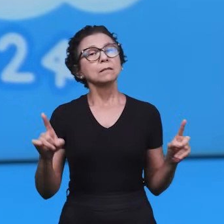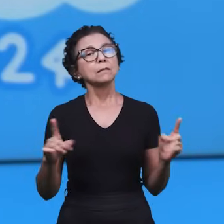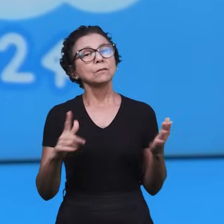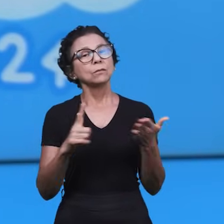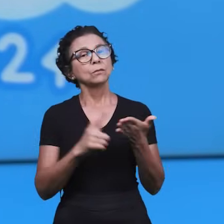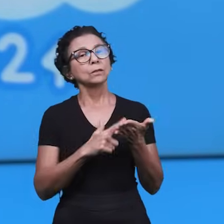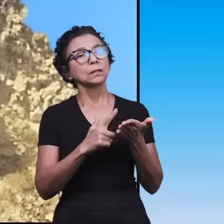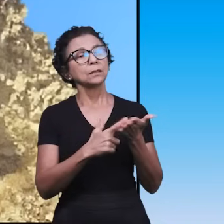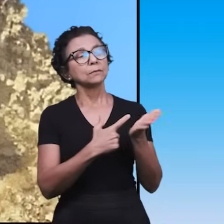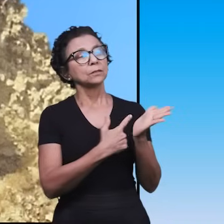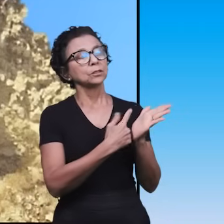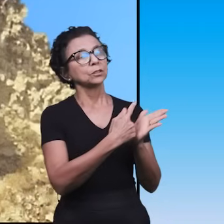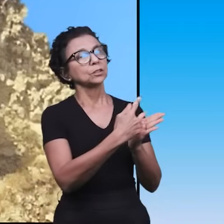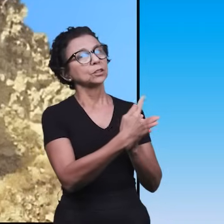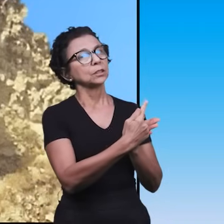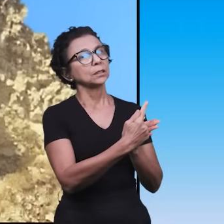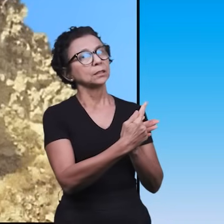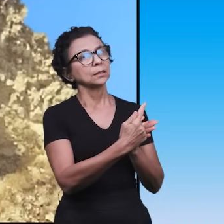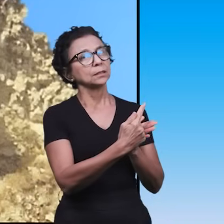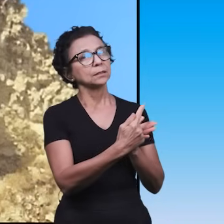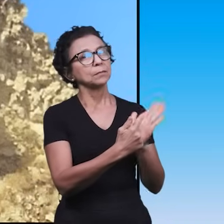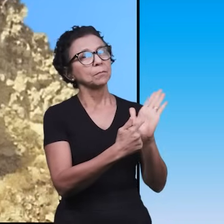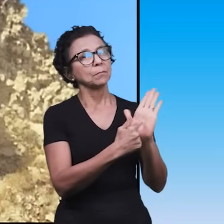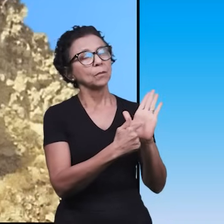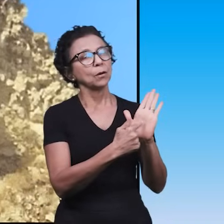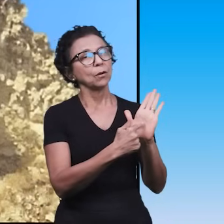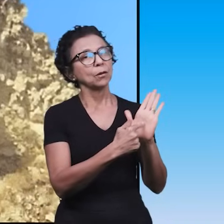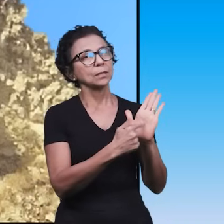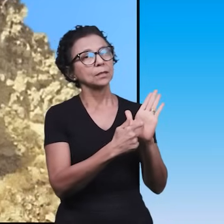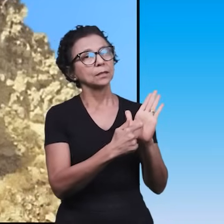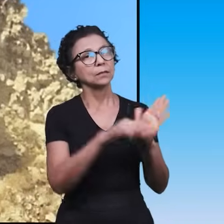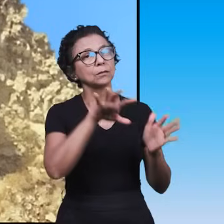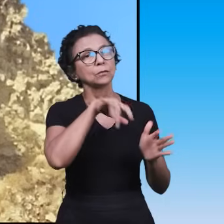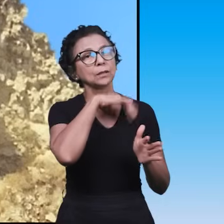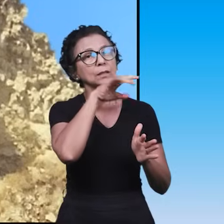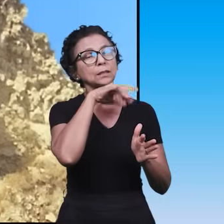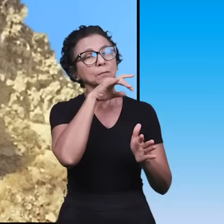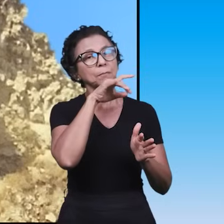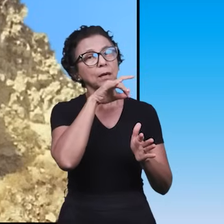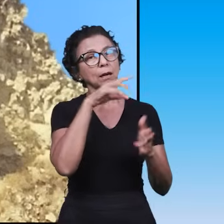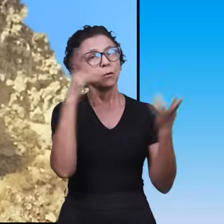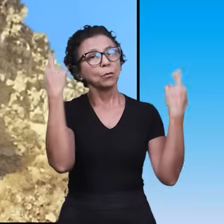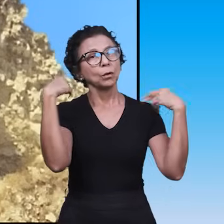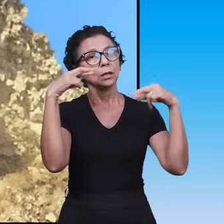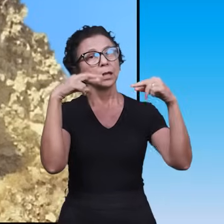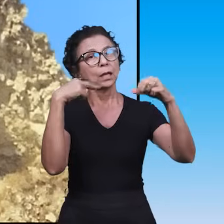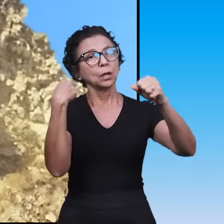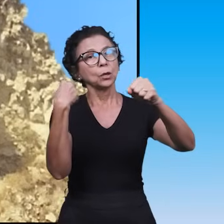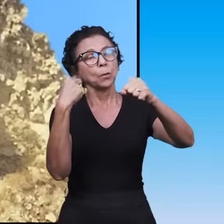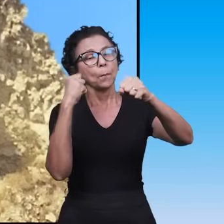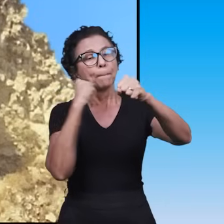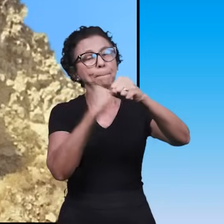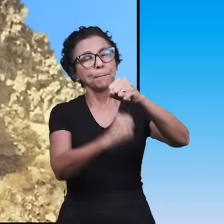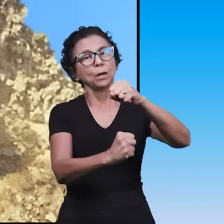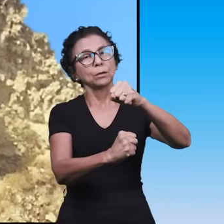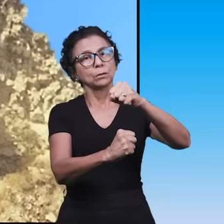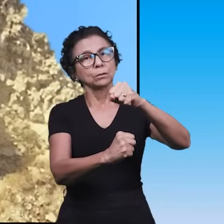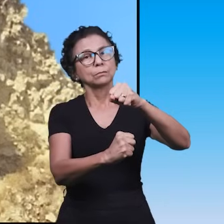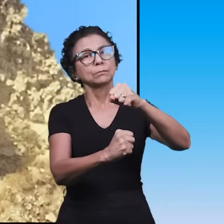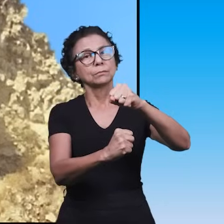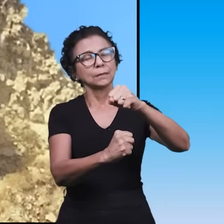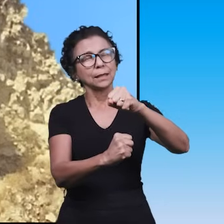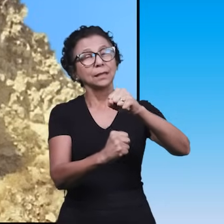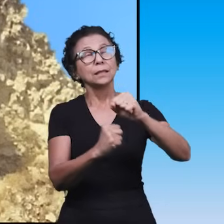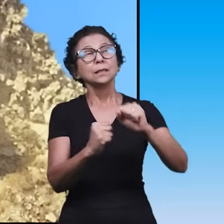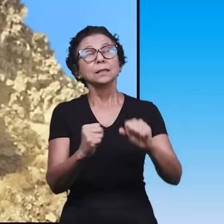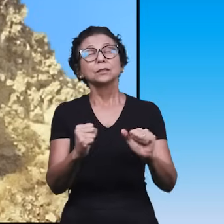Gênesis, já é uma profecia que apontava para a vinda de Jesus ao mundo para salvar